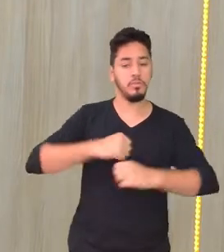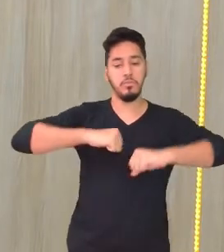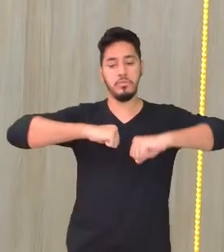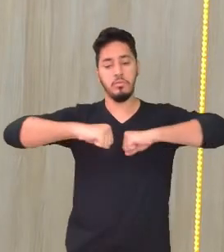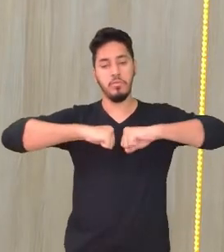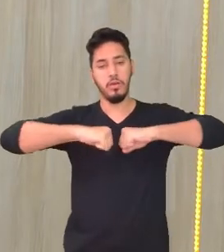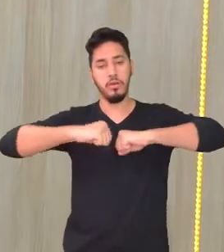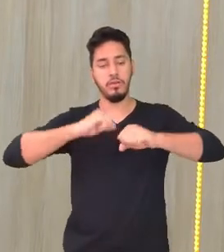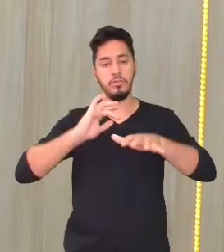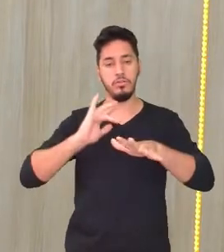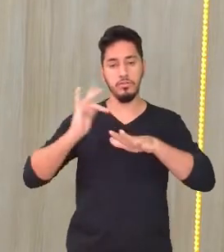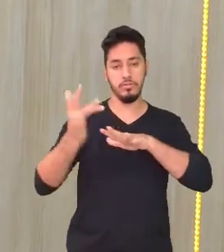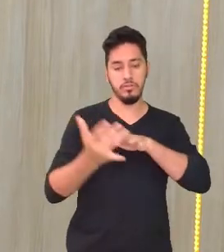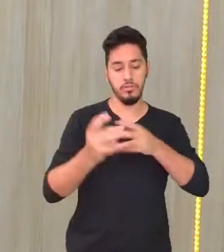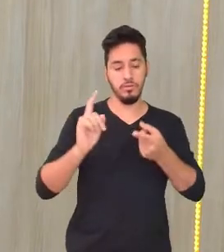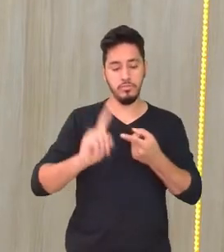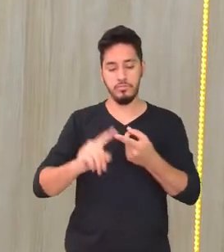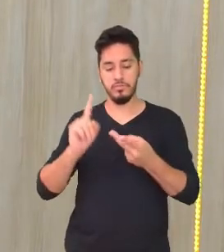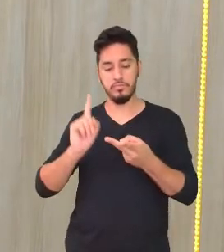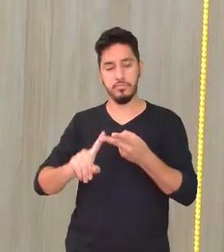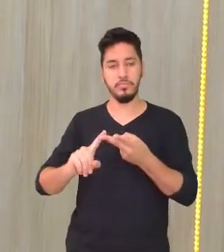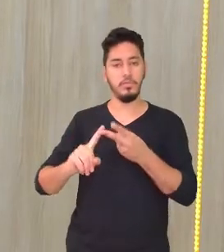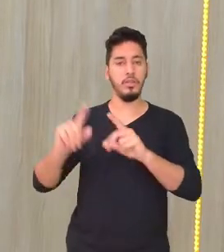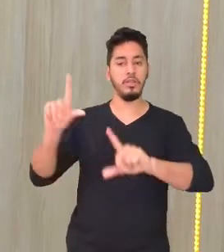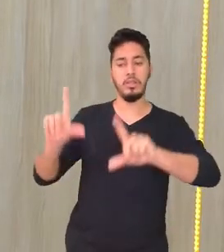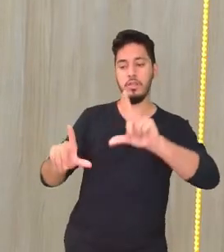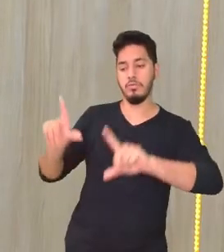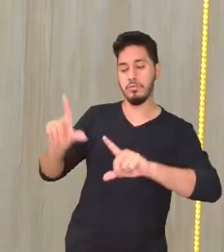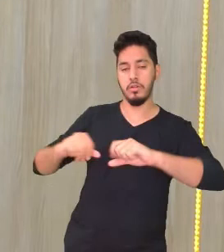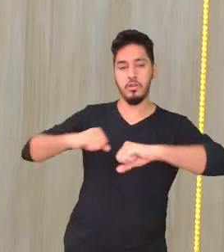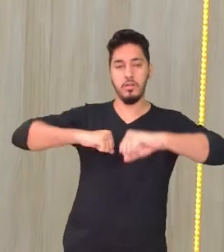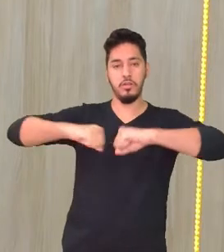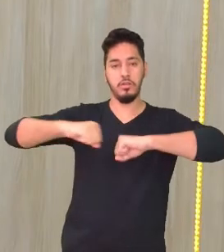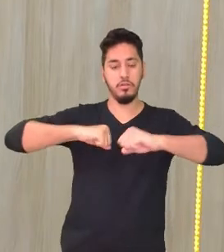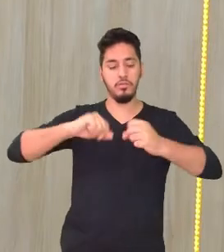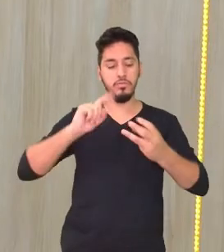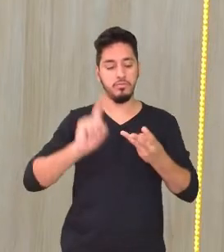em redes sociais, seja um debate televisivo, debate